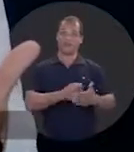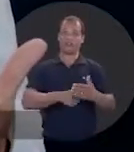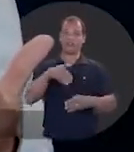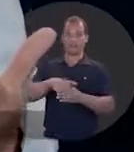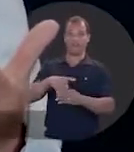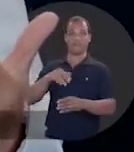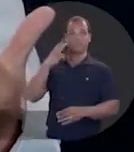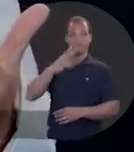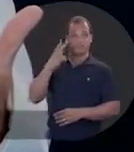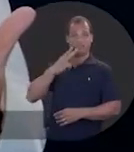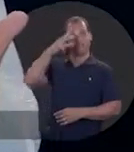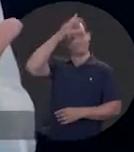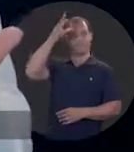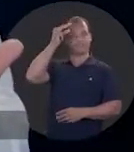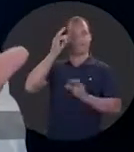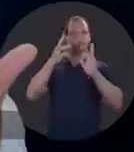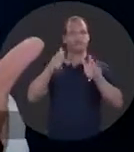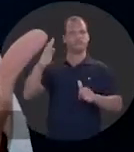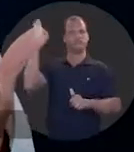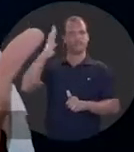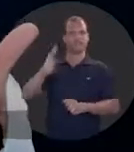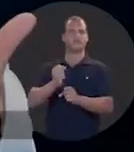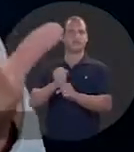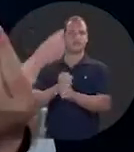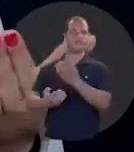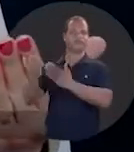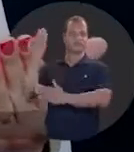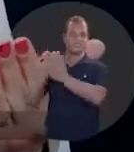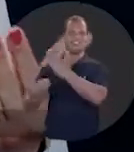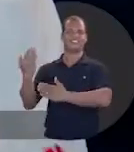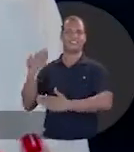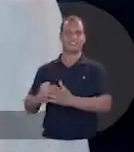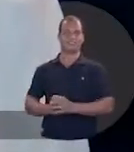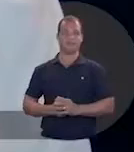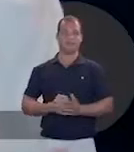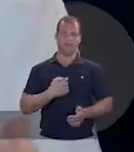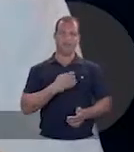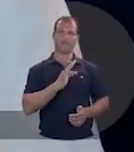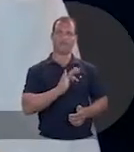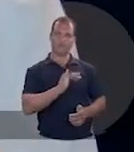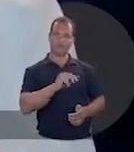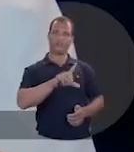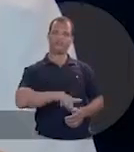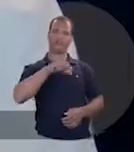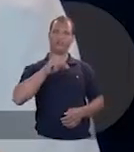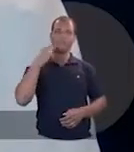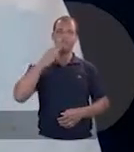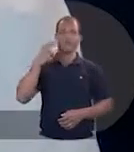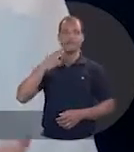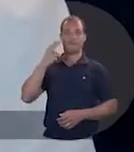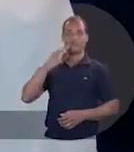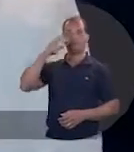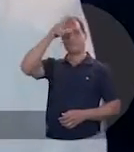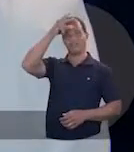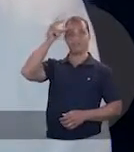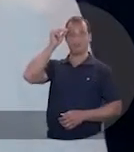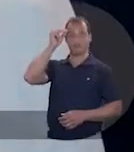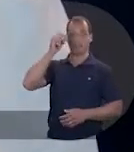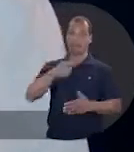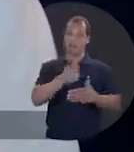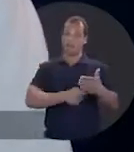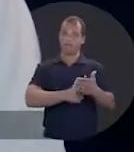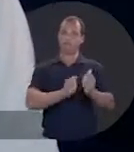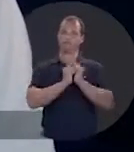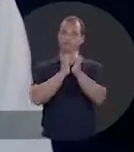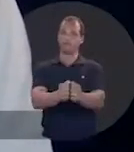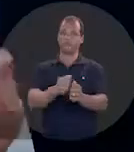Ano passado, o PROS ajudou a eleger vereadoras e prefeitas em todo o Brasil. Em Pinhais, fui eleita vice-prefeita pelo PROS junto